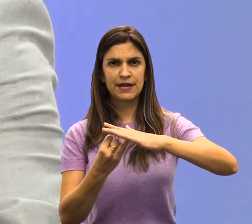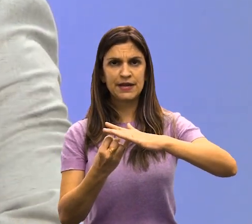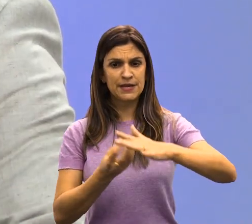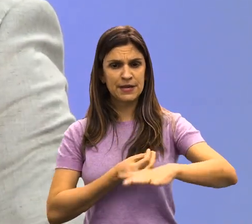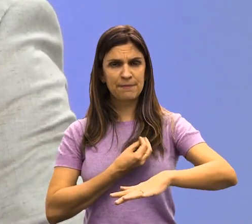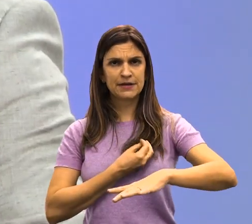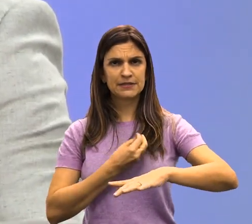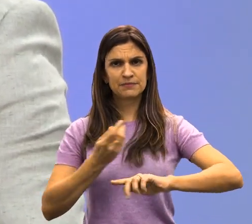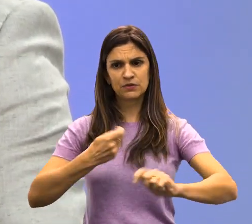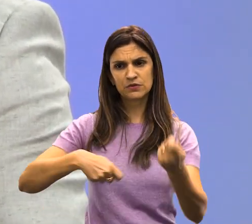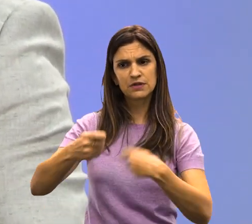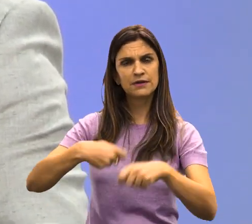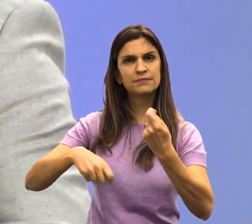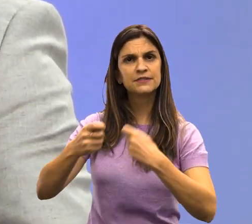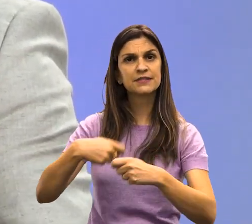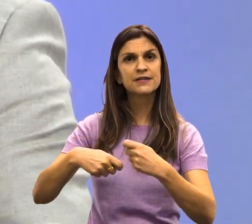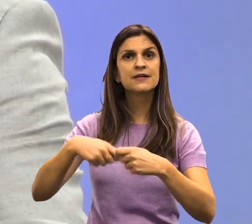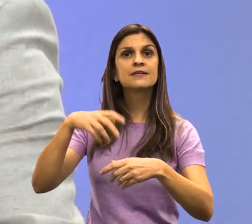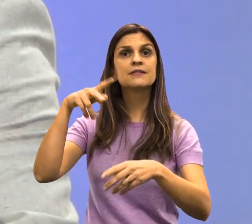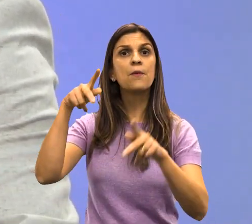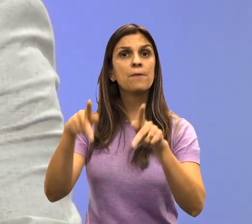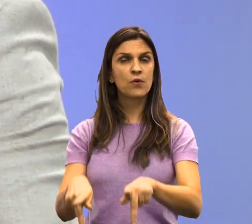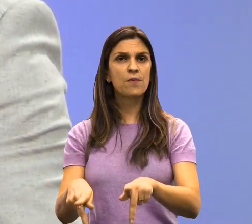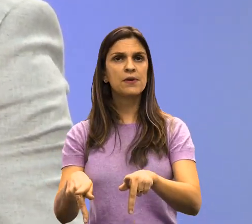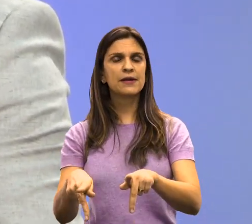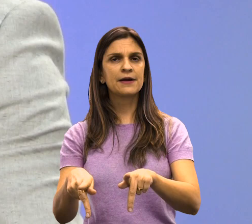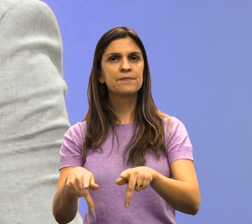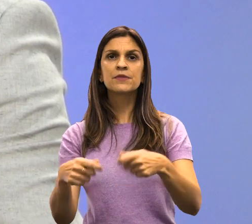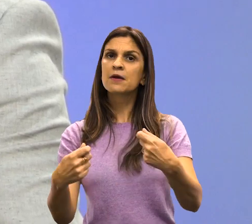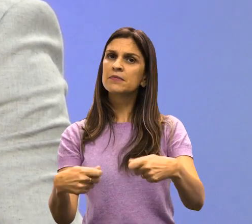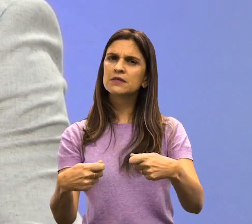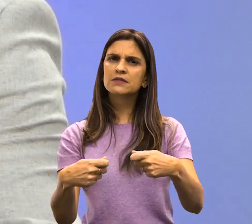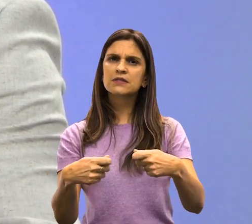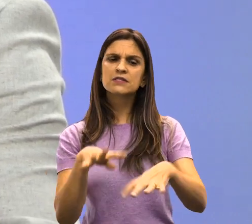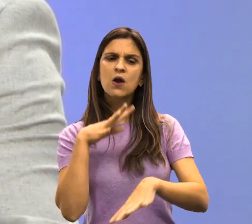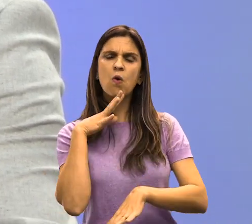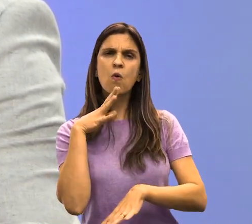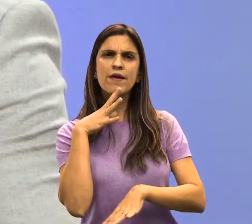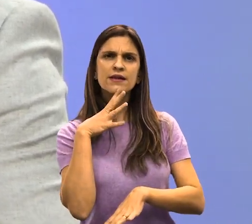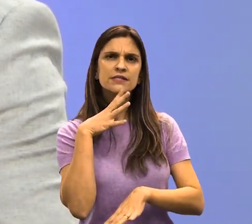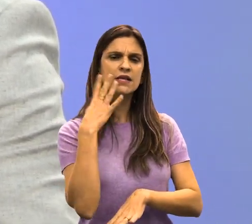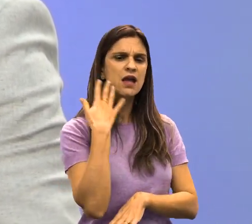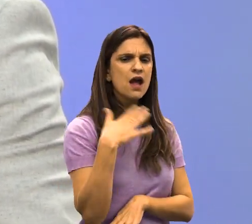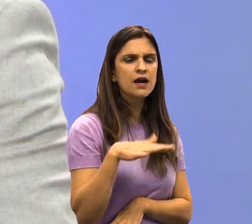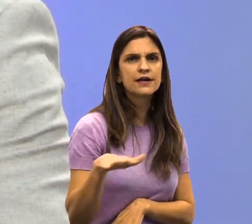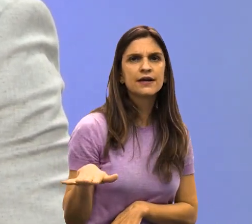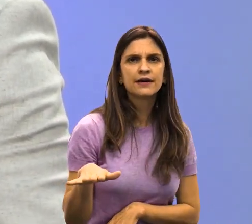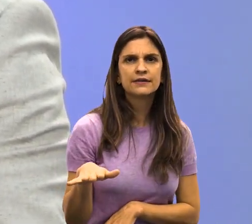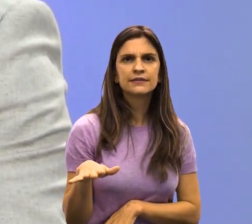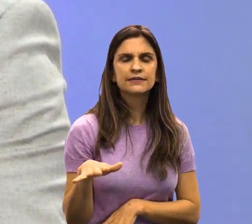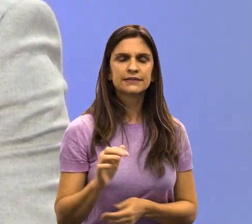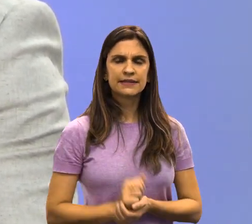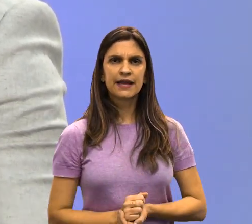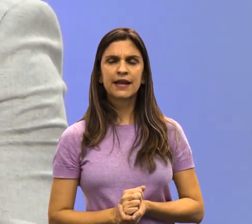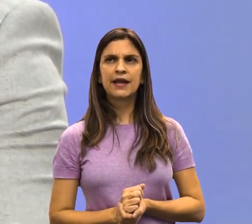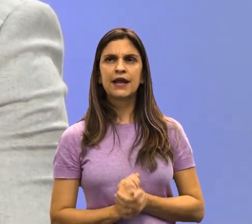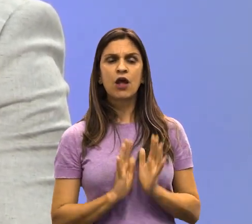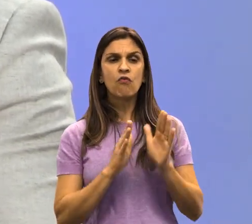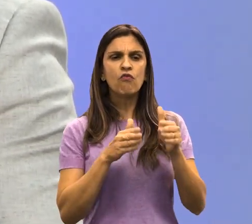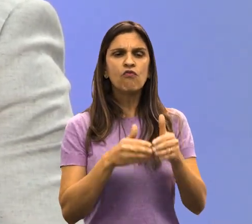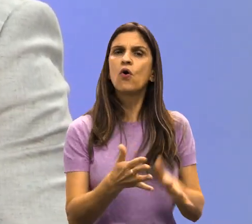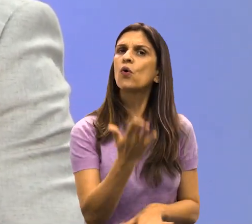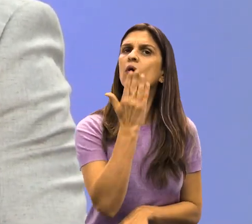pública, tem que sentar e entender aquela criança. Nós vamos tratar da nutrição dela, como que está